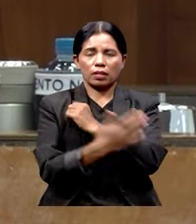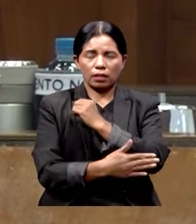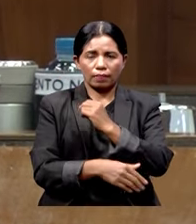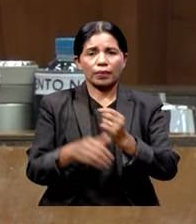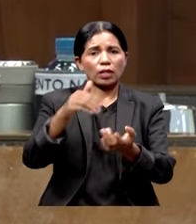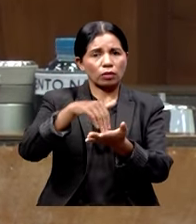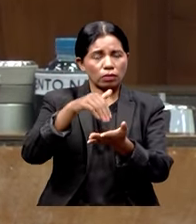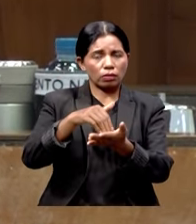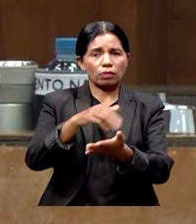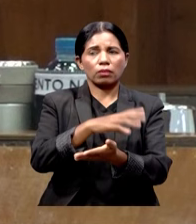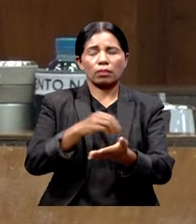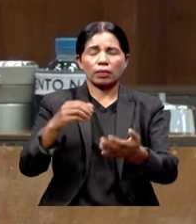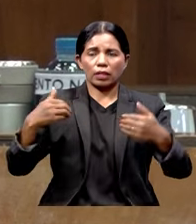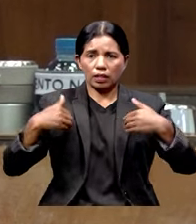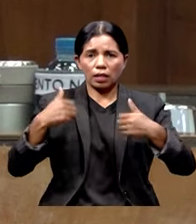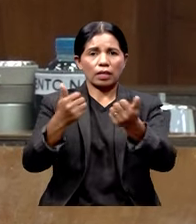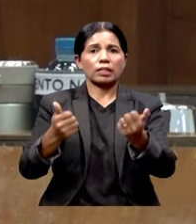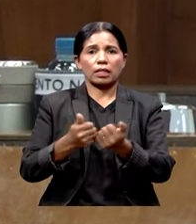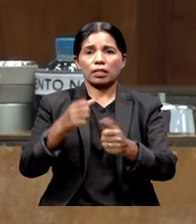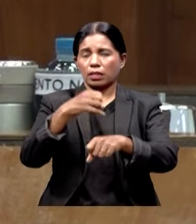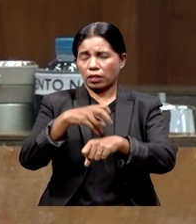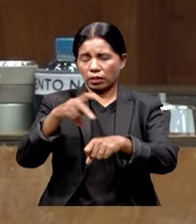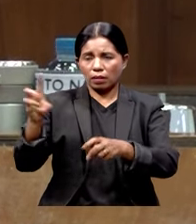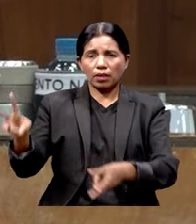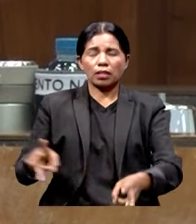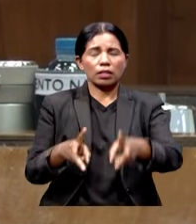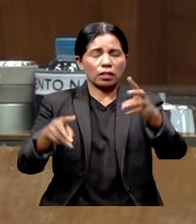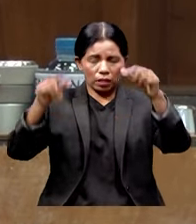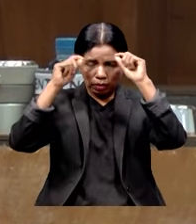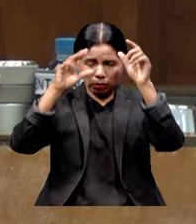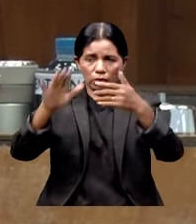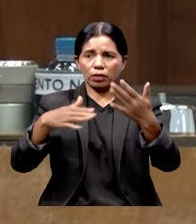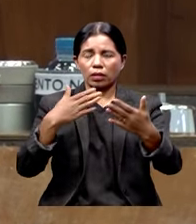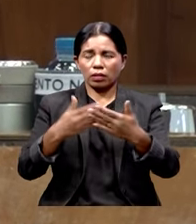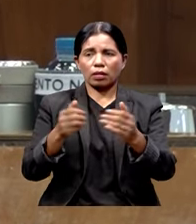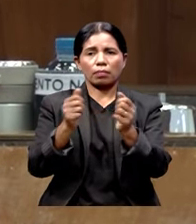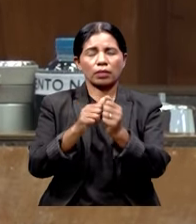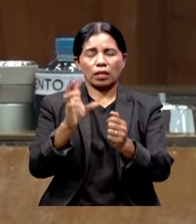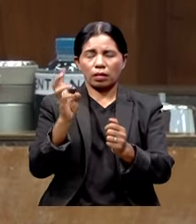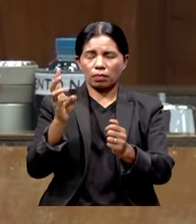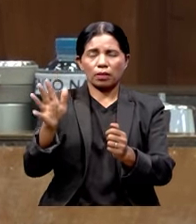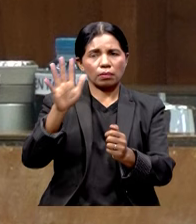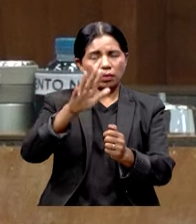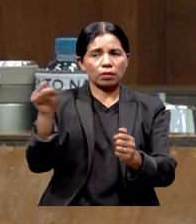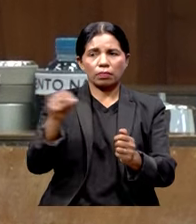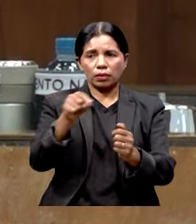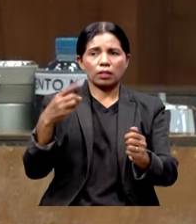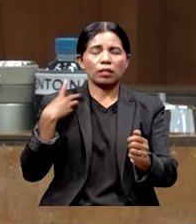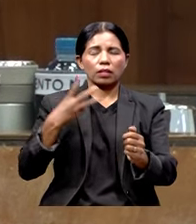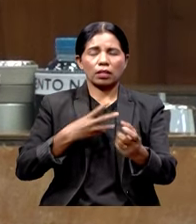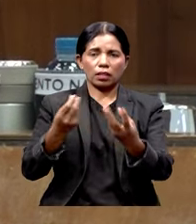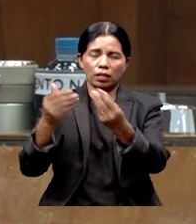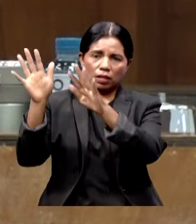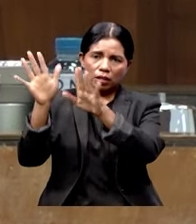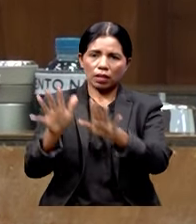veia hos i agencia internacional sira ba estrada Timor Laran toma quasi 65% ne ita rai rai halai rai